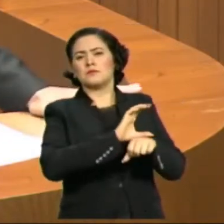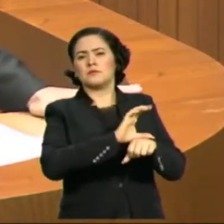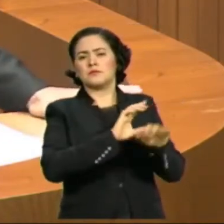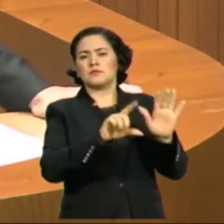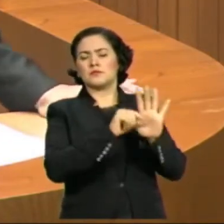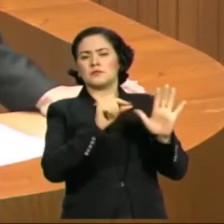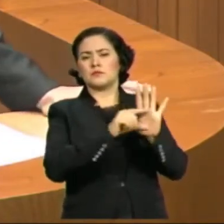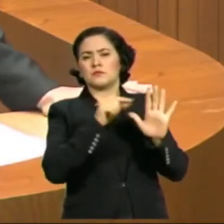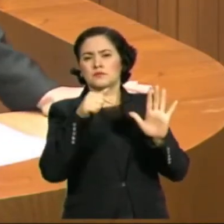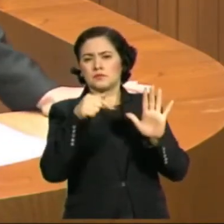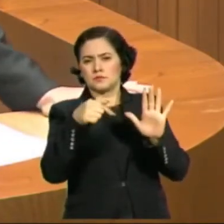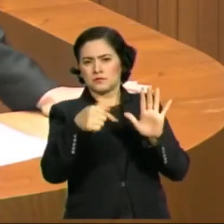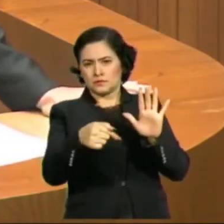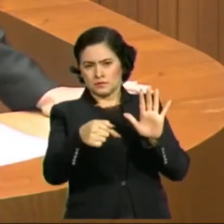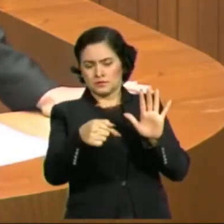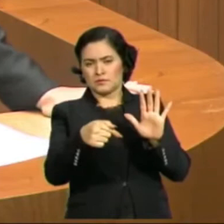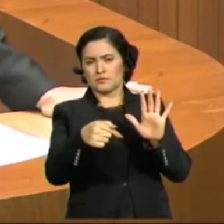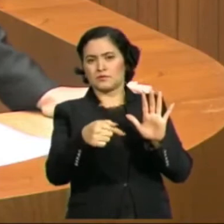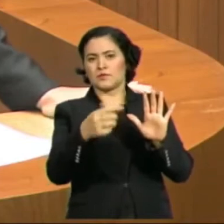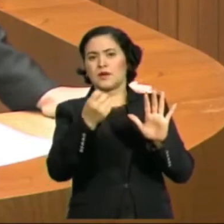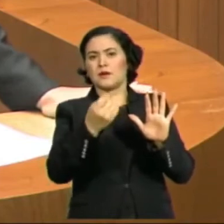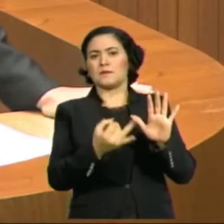7, fala assim: